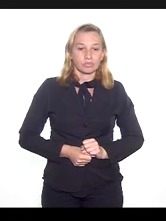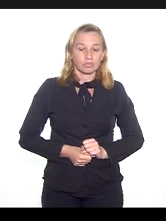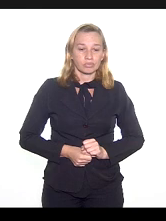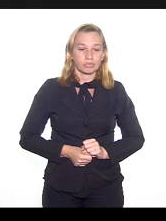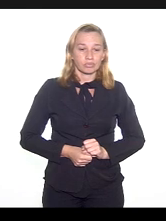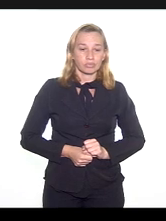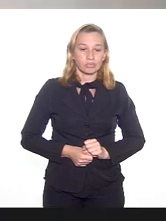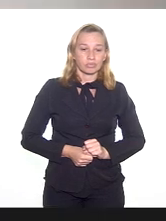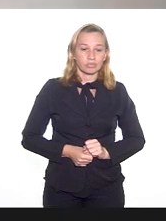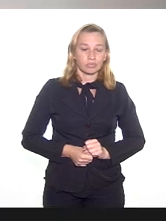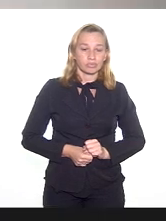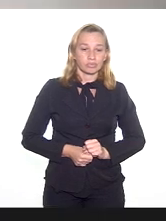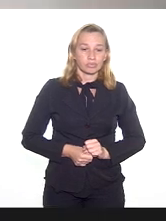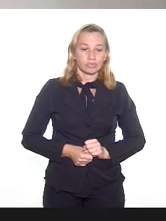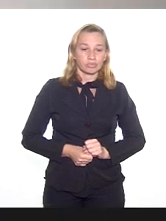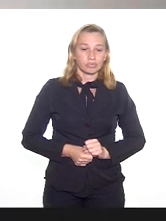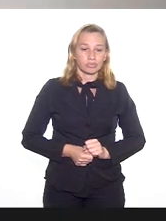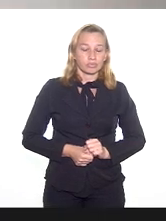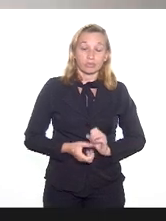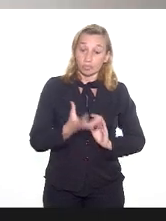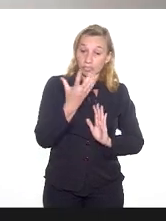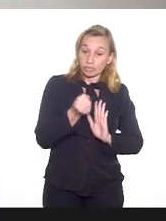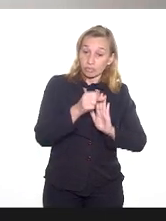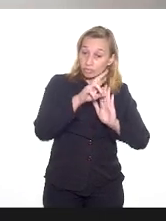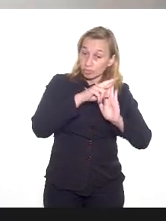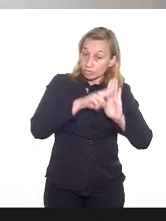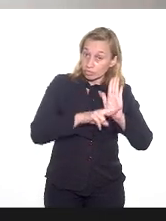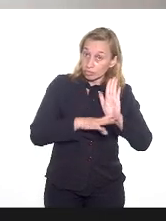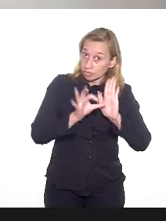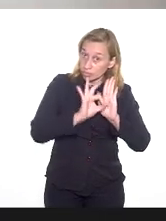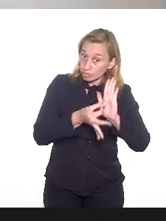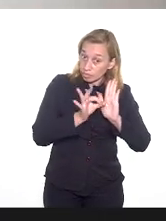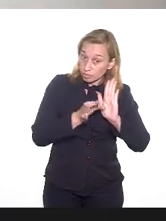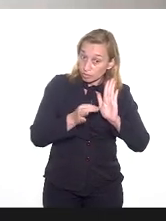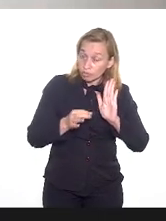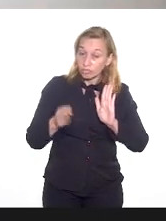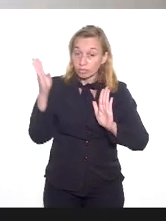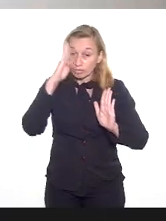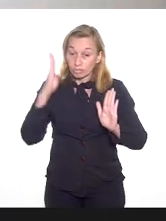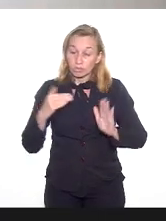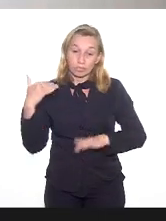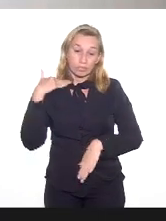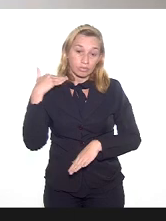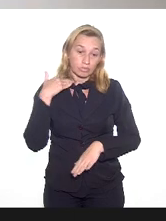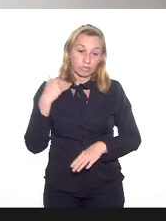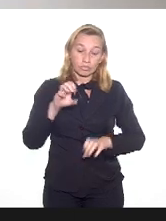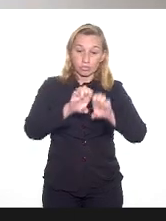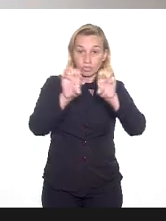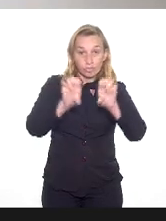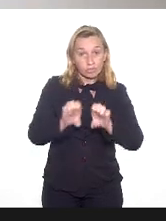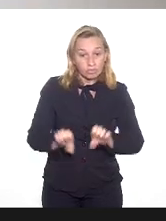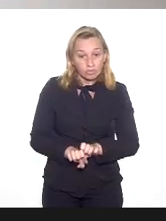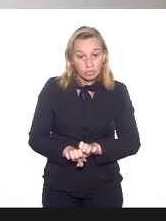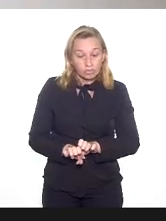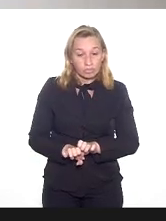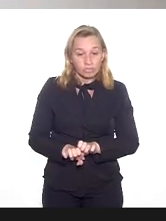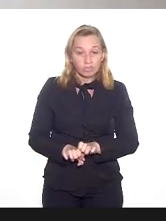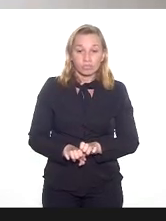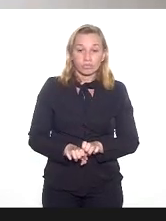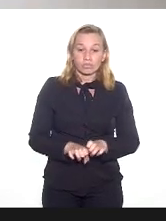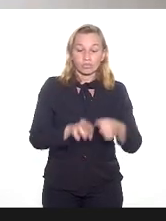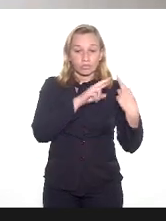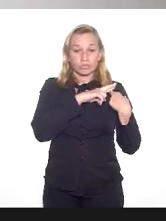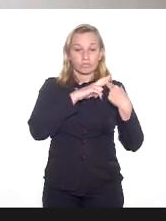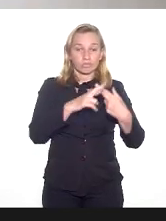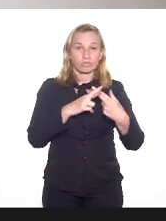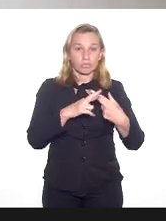que adotem as medidas legais necessárias para que o Banco do Brasil, estruturador e um dos principais responsáveis